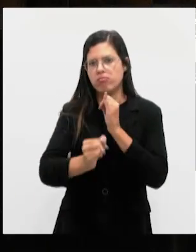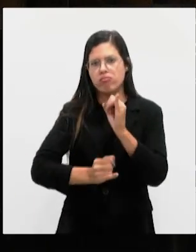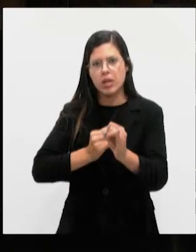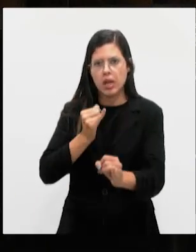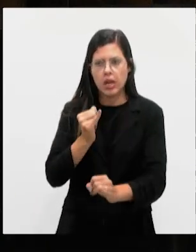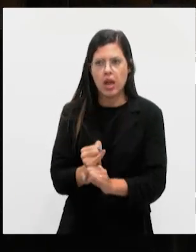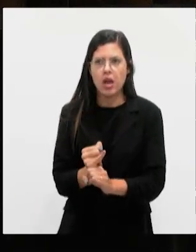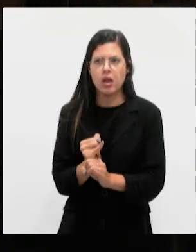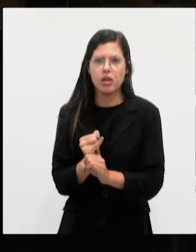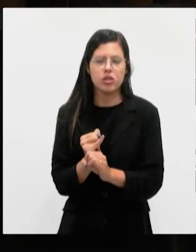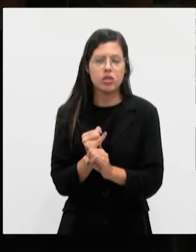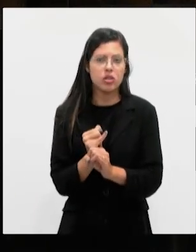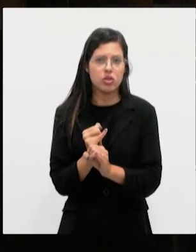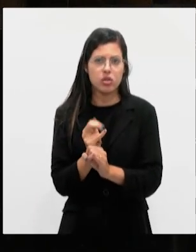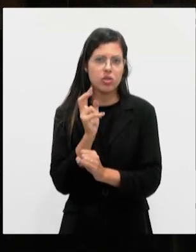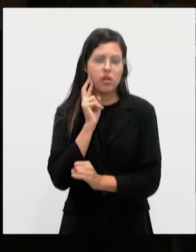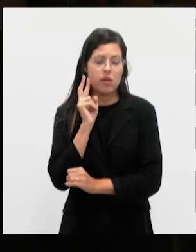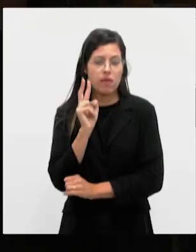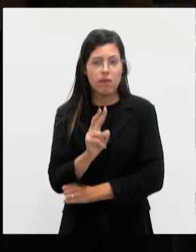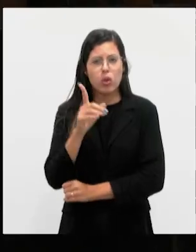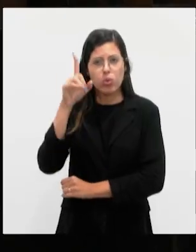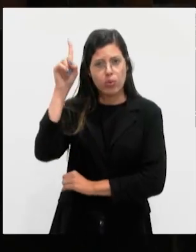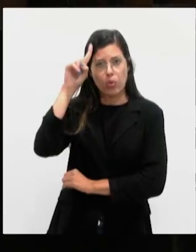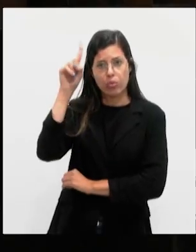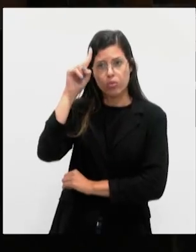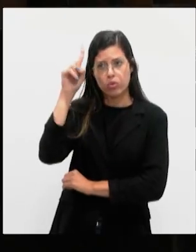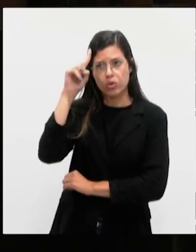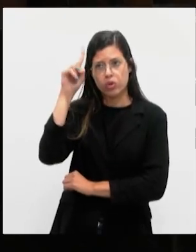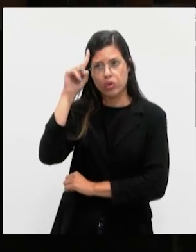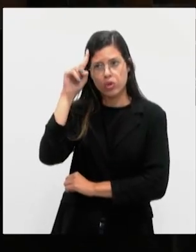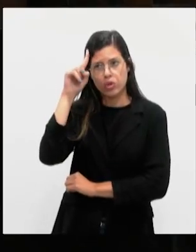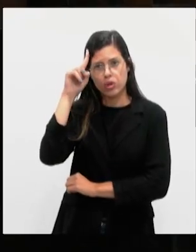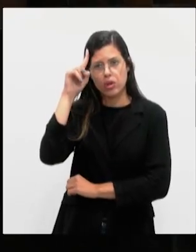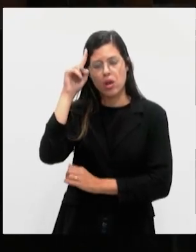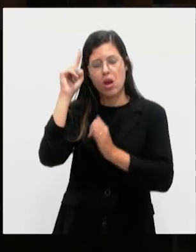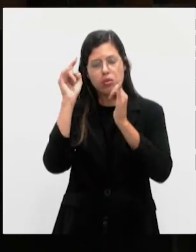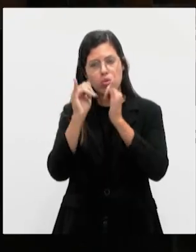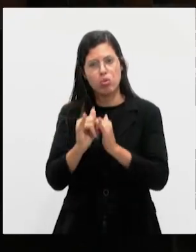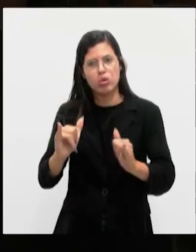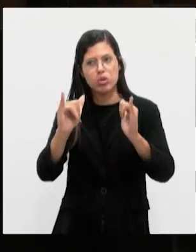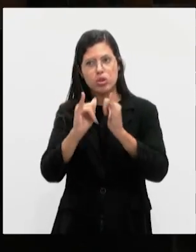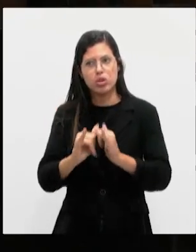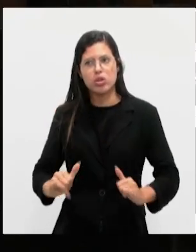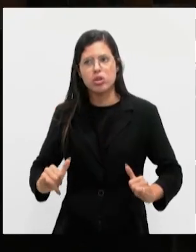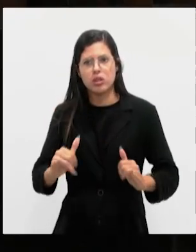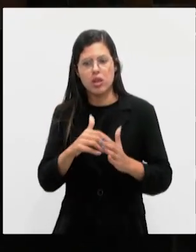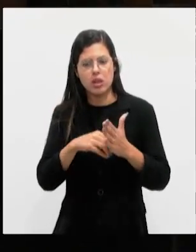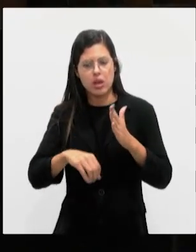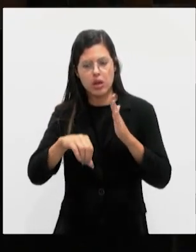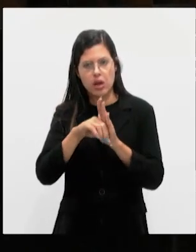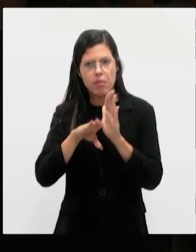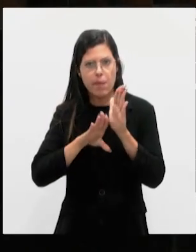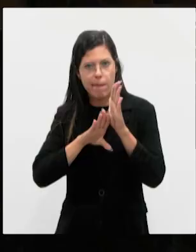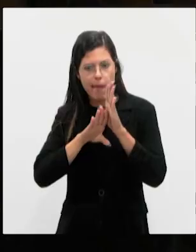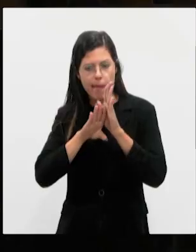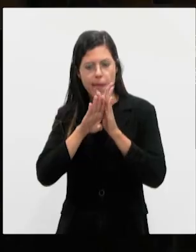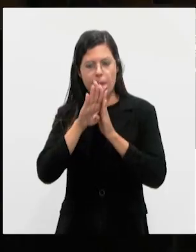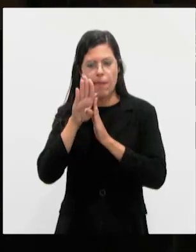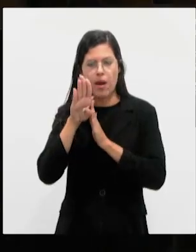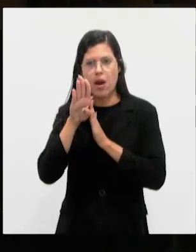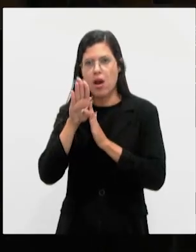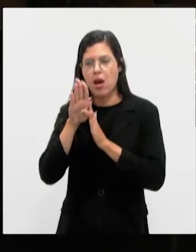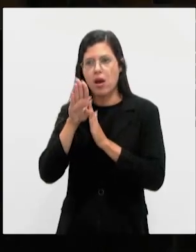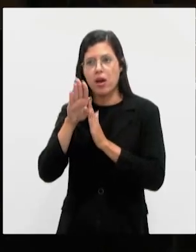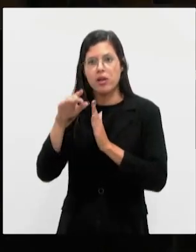nos depararmos todos os dias com notícias de avanço da criminalidade. Barricadas